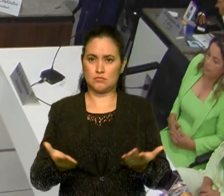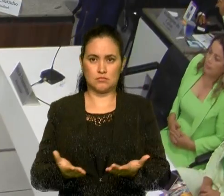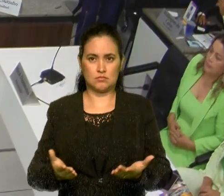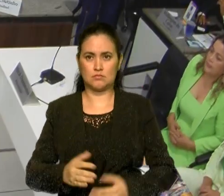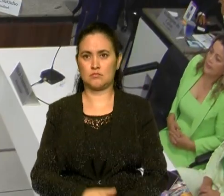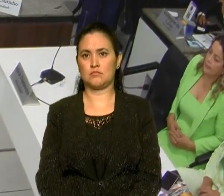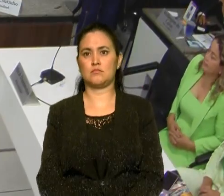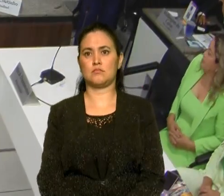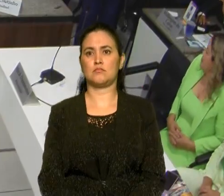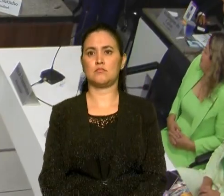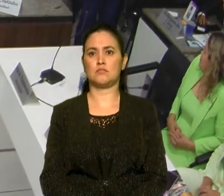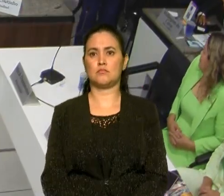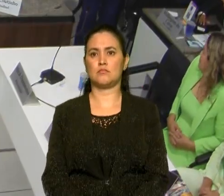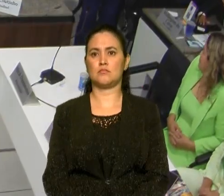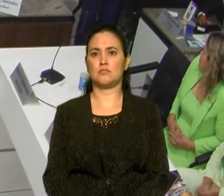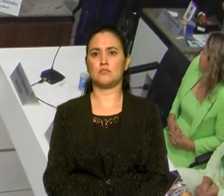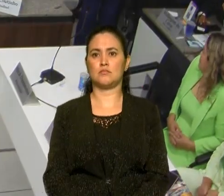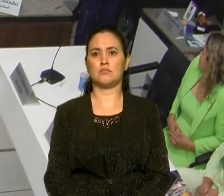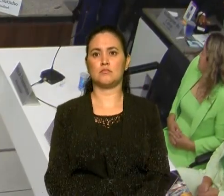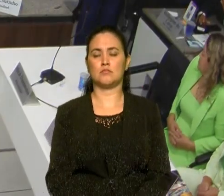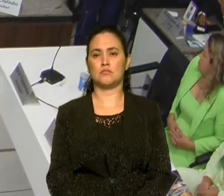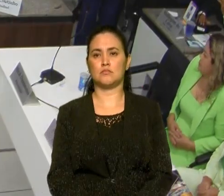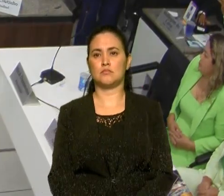Muito obrigado, Rafael Leitor. Muito obrigado.